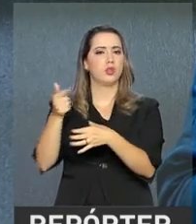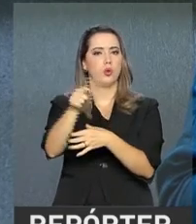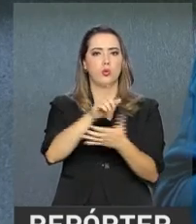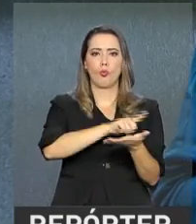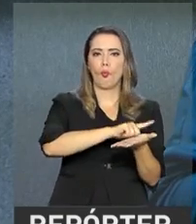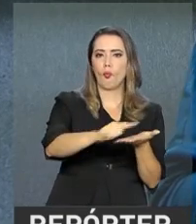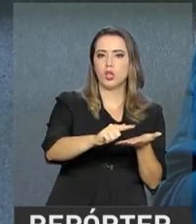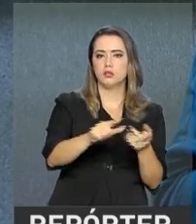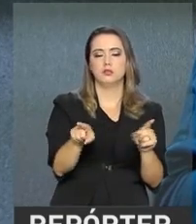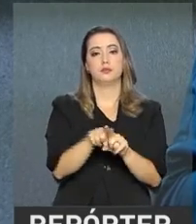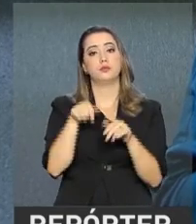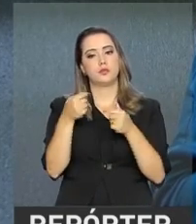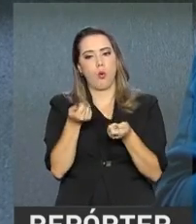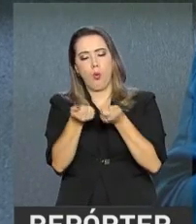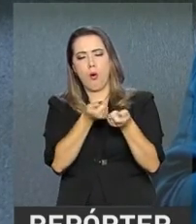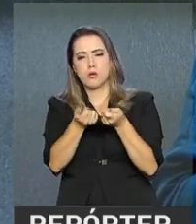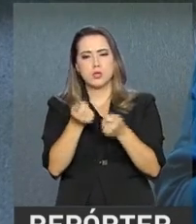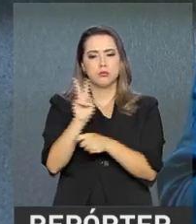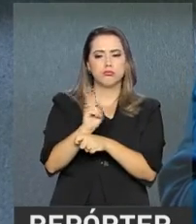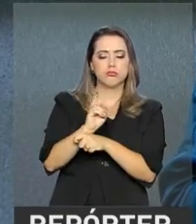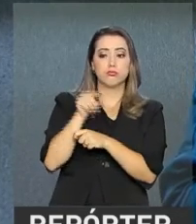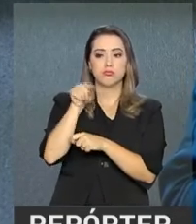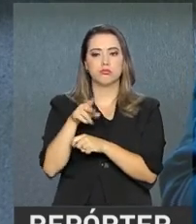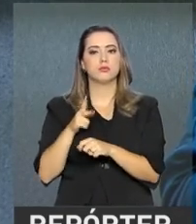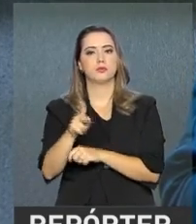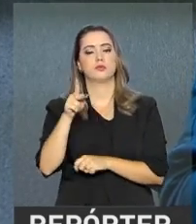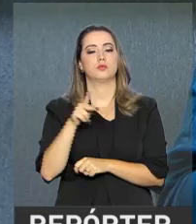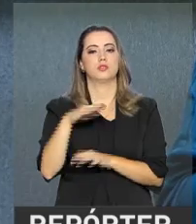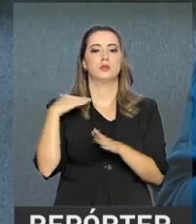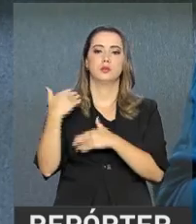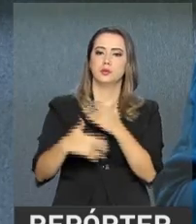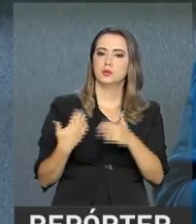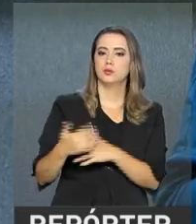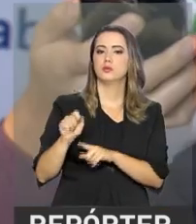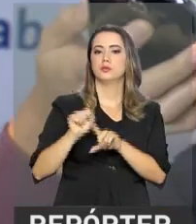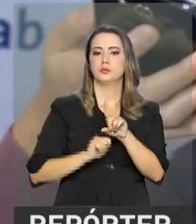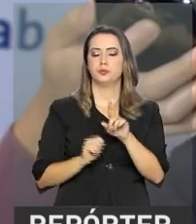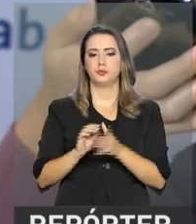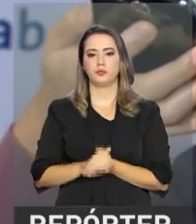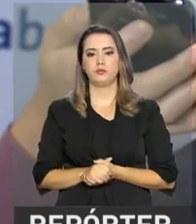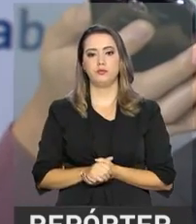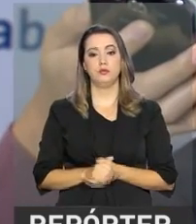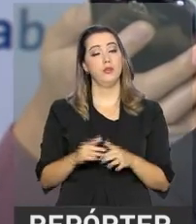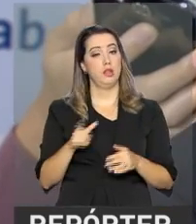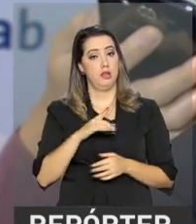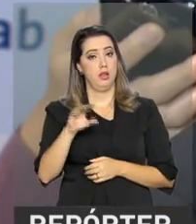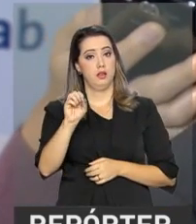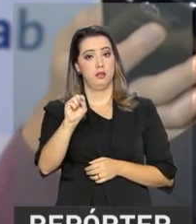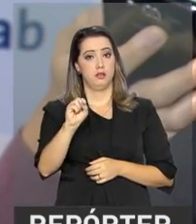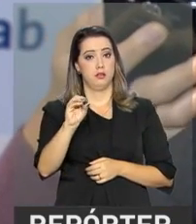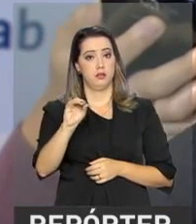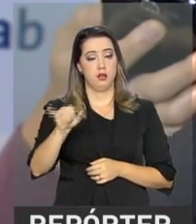outros. Por isso, o monitoramento será intenso e constante durante todo este mês. A soja e o milho